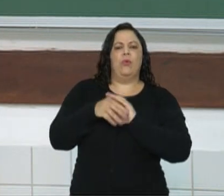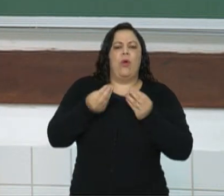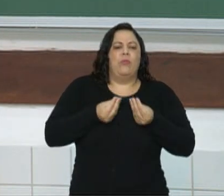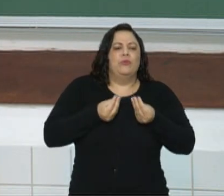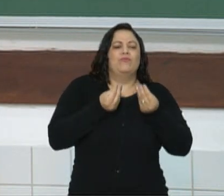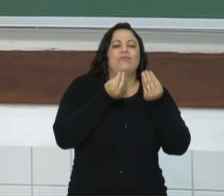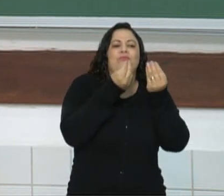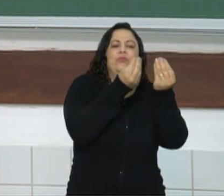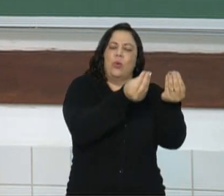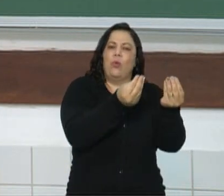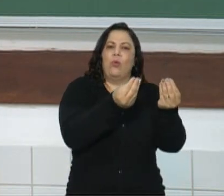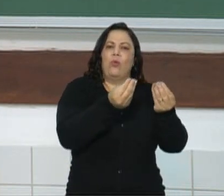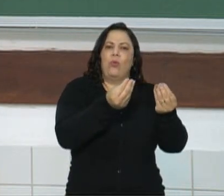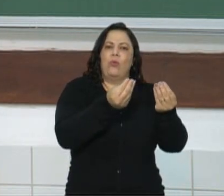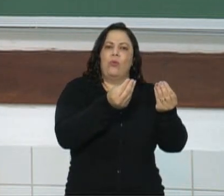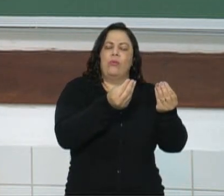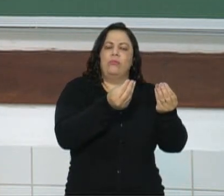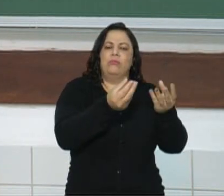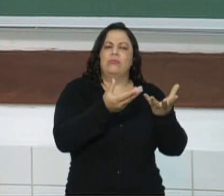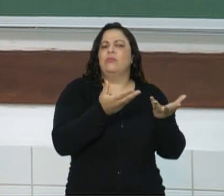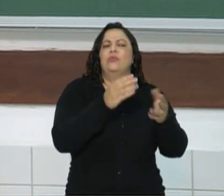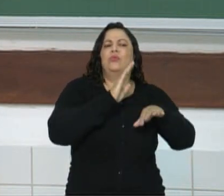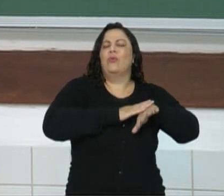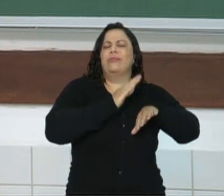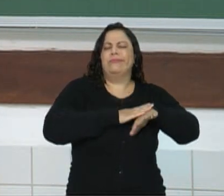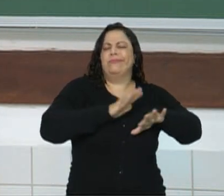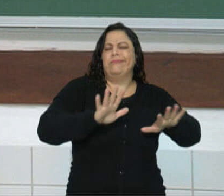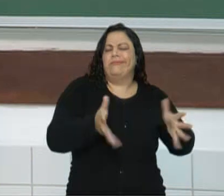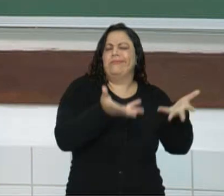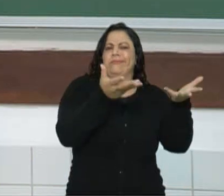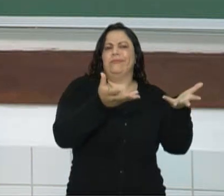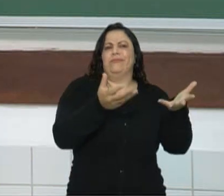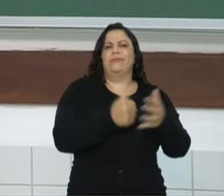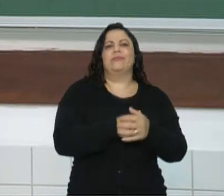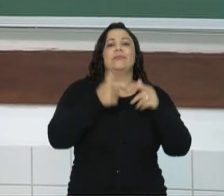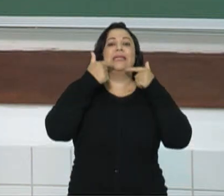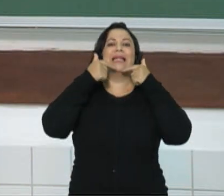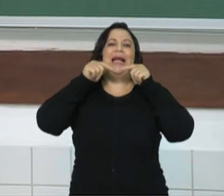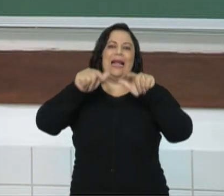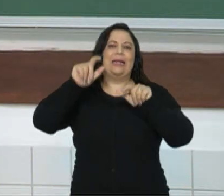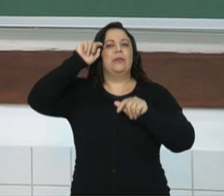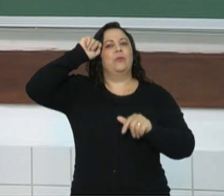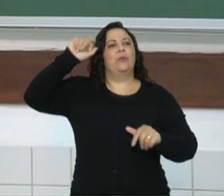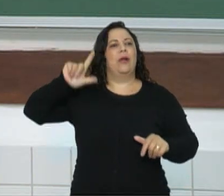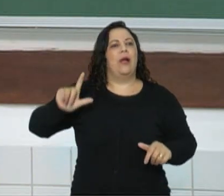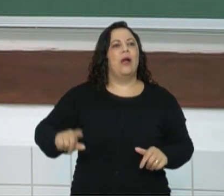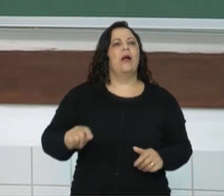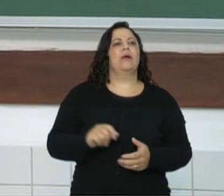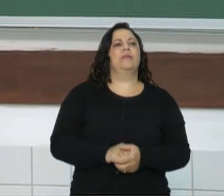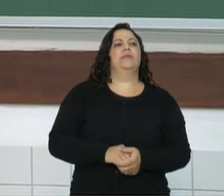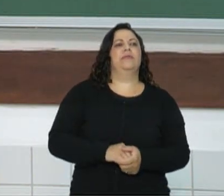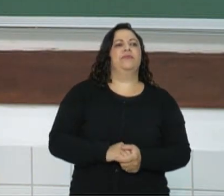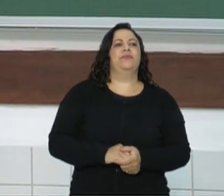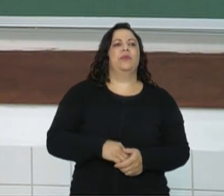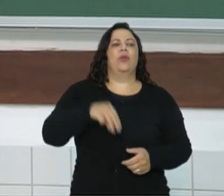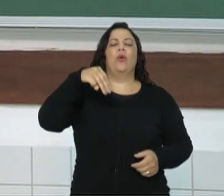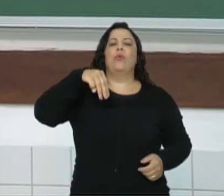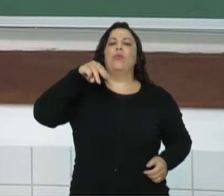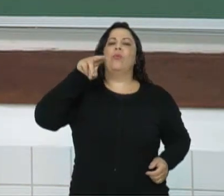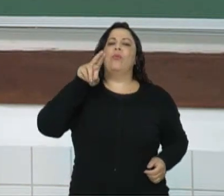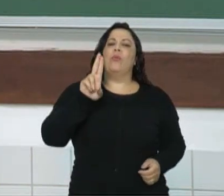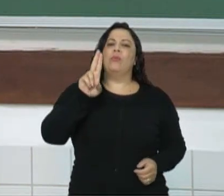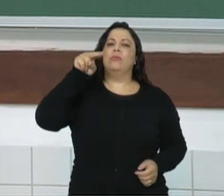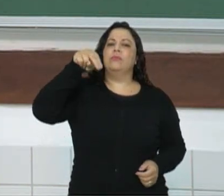receptor. É chamado em língua africana de muntu, pessoa. Então, nesse sentido, nós vamos